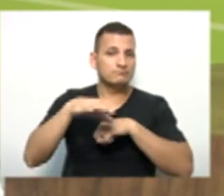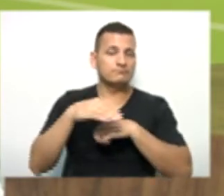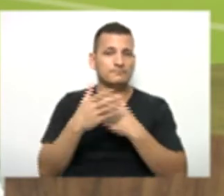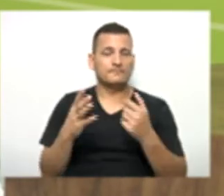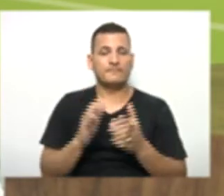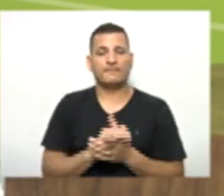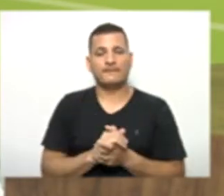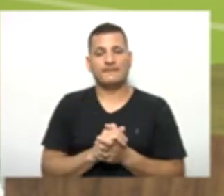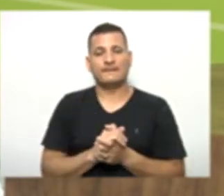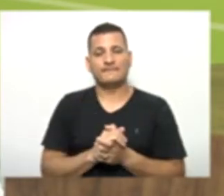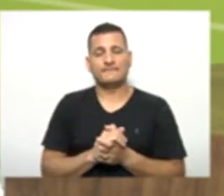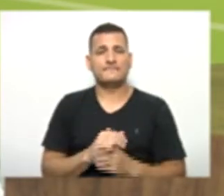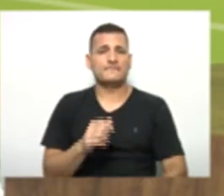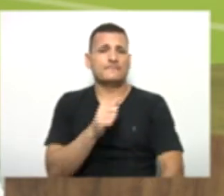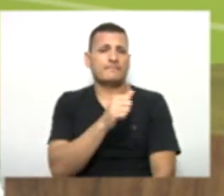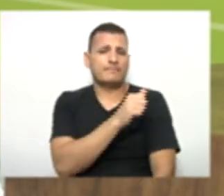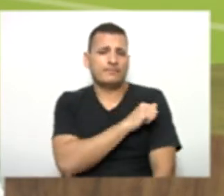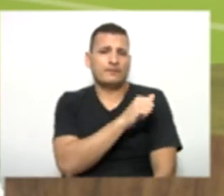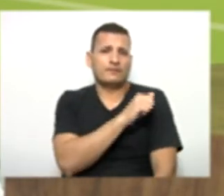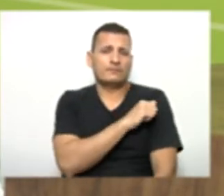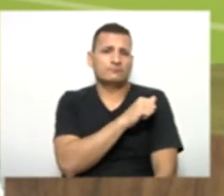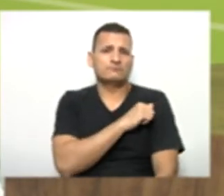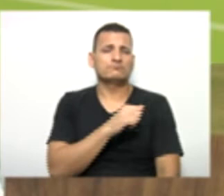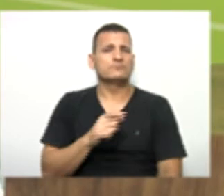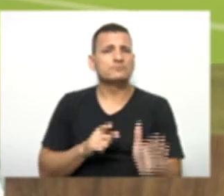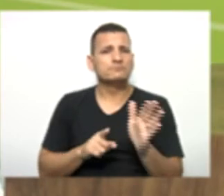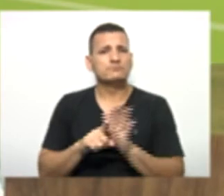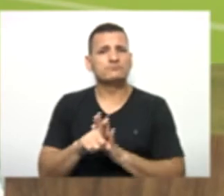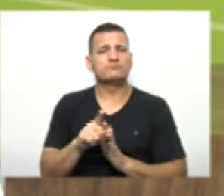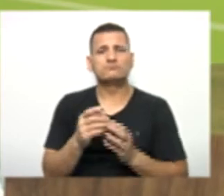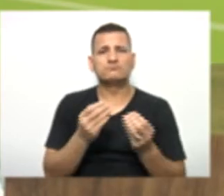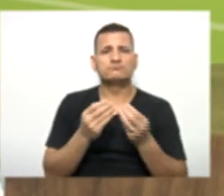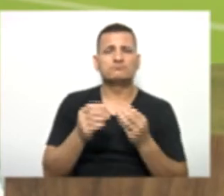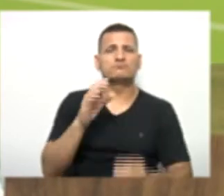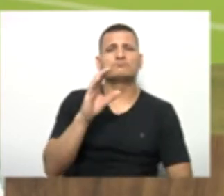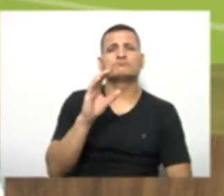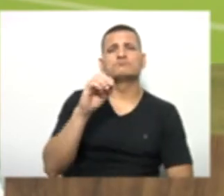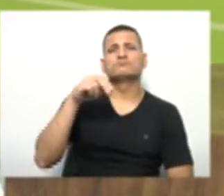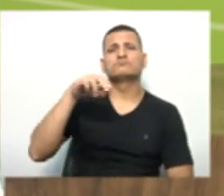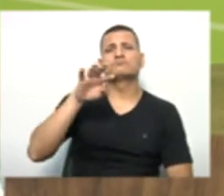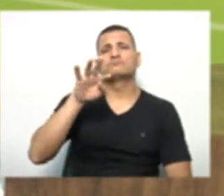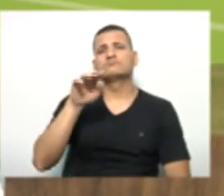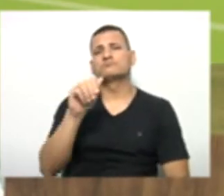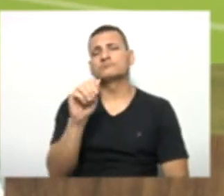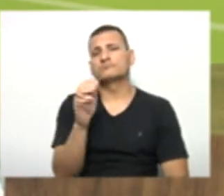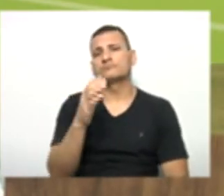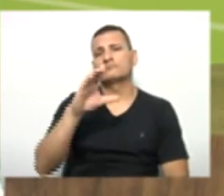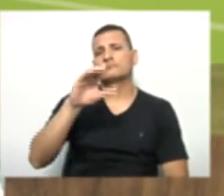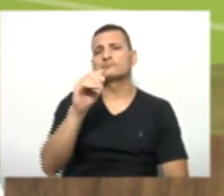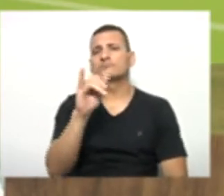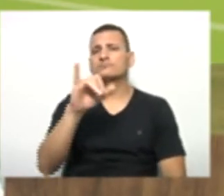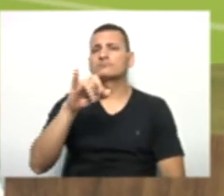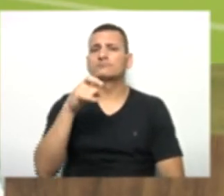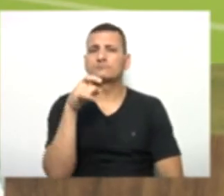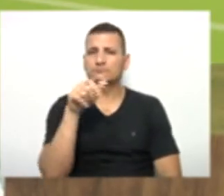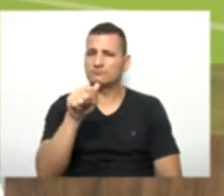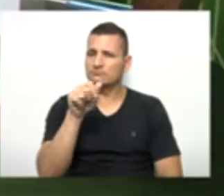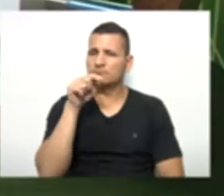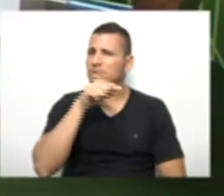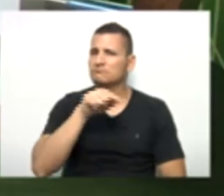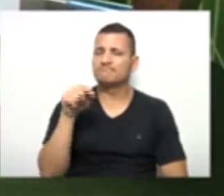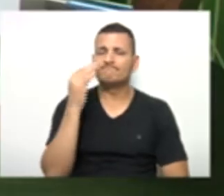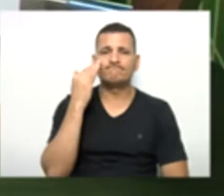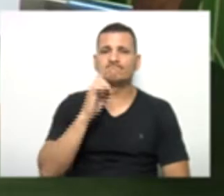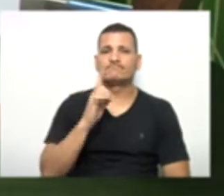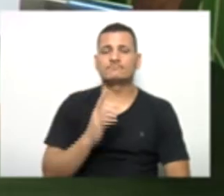estão questionando, professora Fernanda, o que é essa tal de conta caixa. Eles ficaram na dúvida em relação a essa conta. Ok,